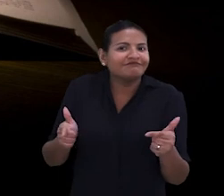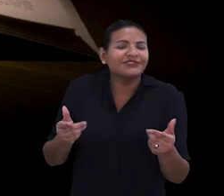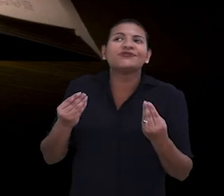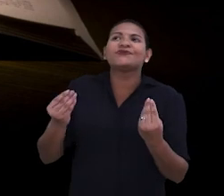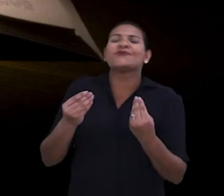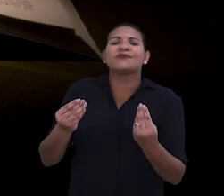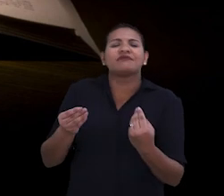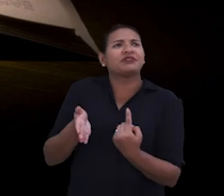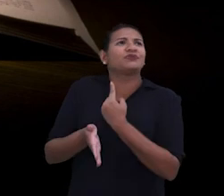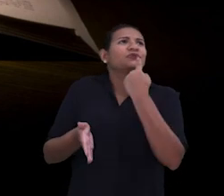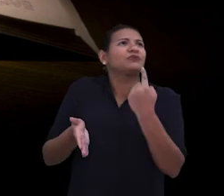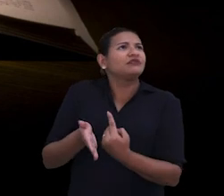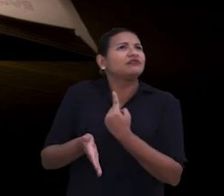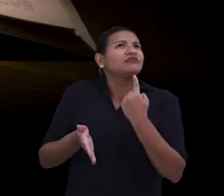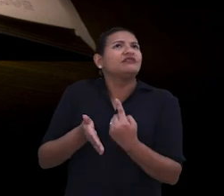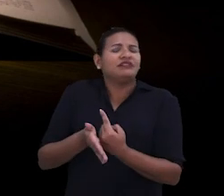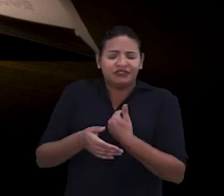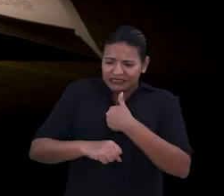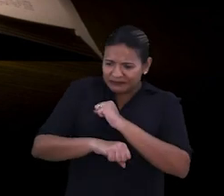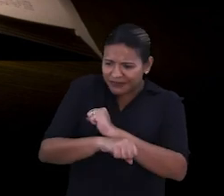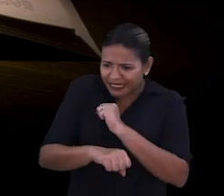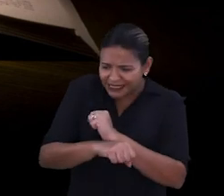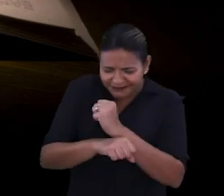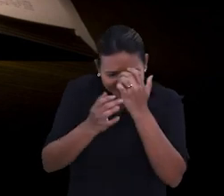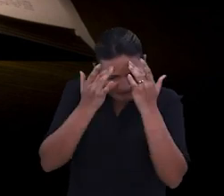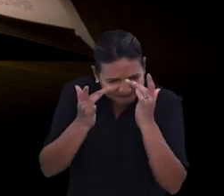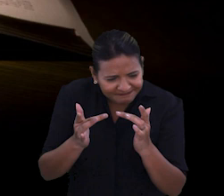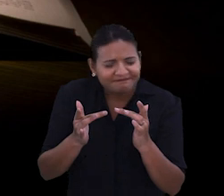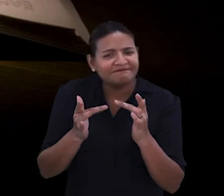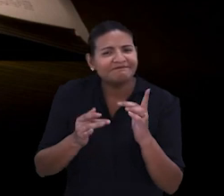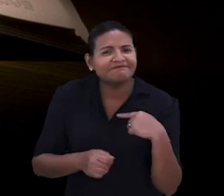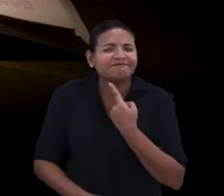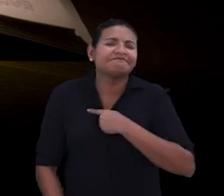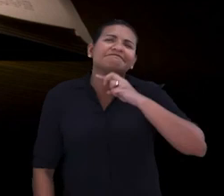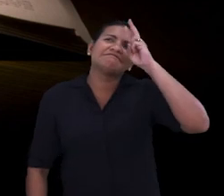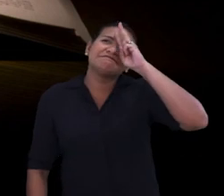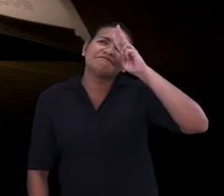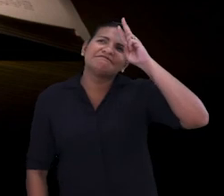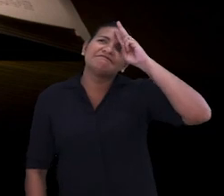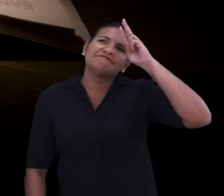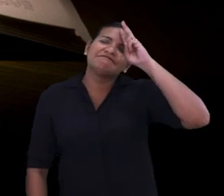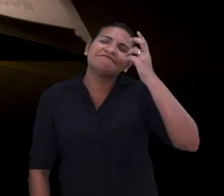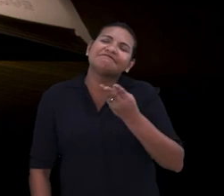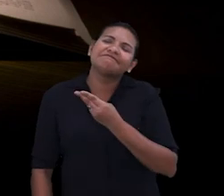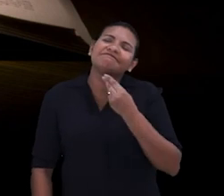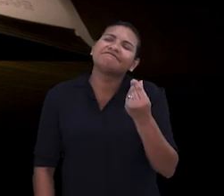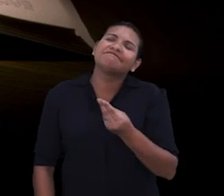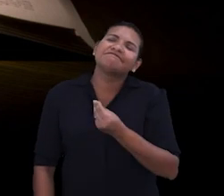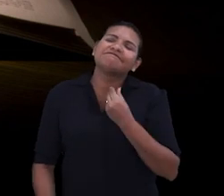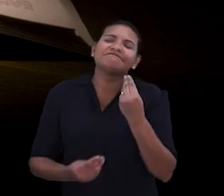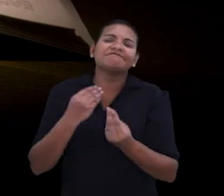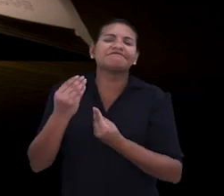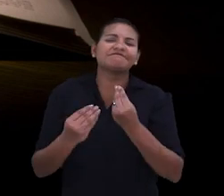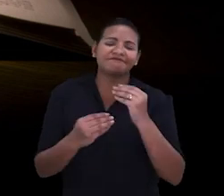Cresce não importa o que façamos. Cresce mesmo depois que expiramos. E muitos de nós expiramos lembrando,